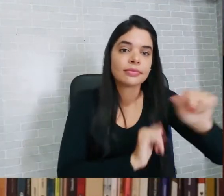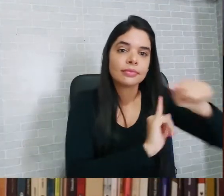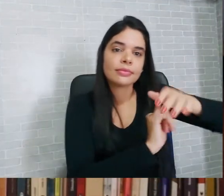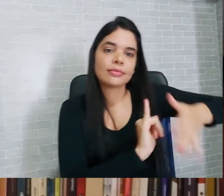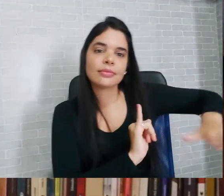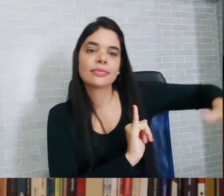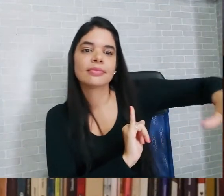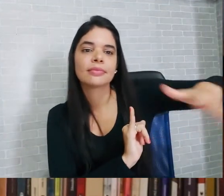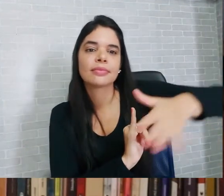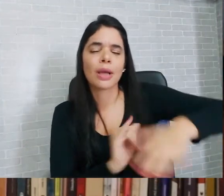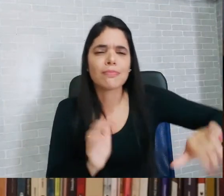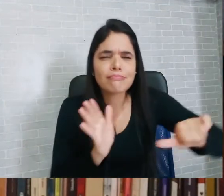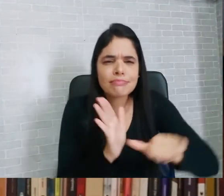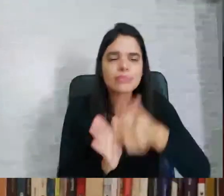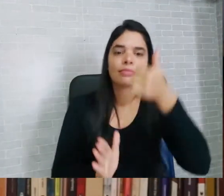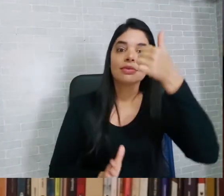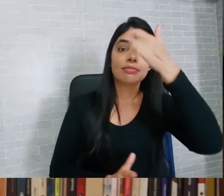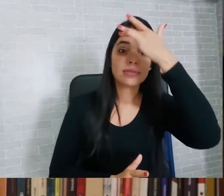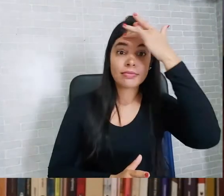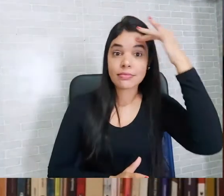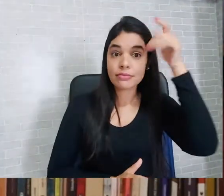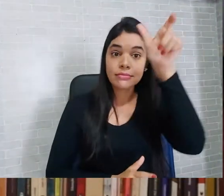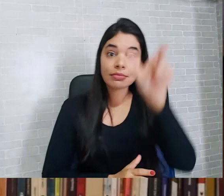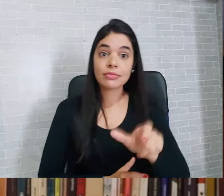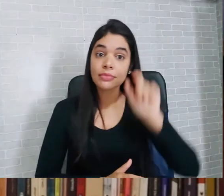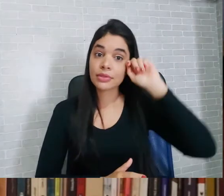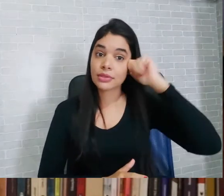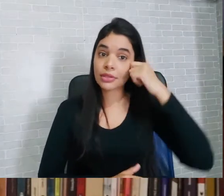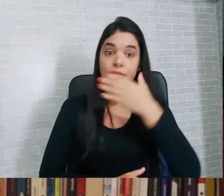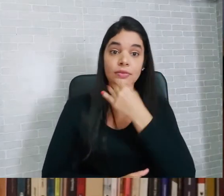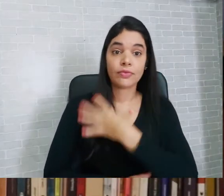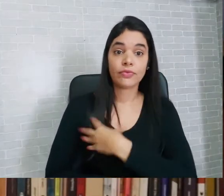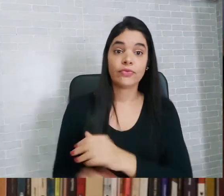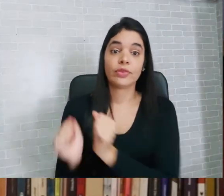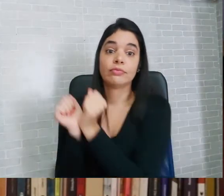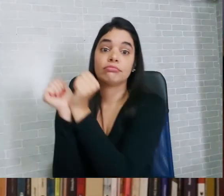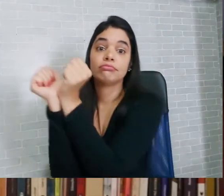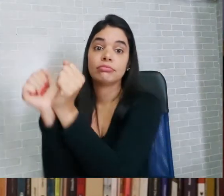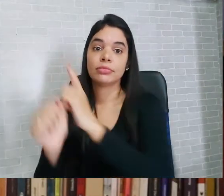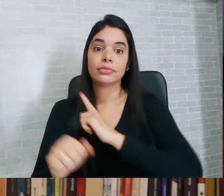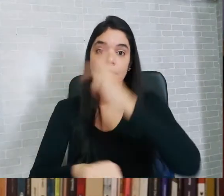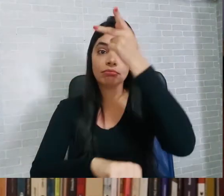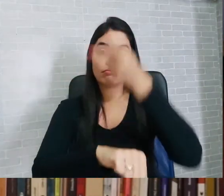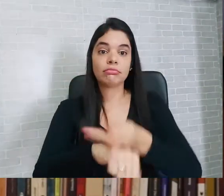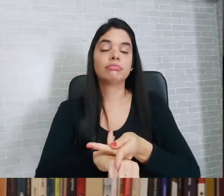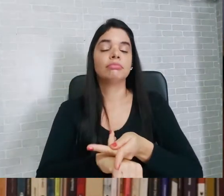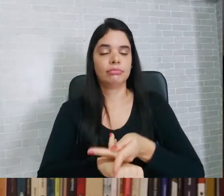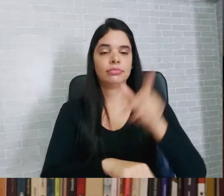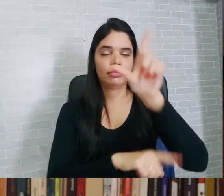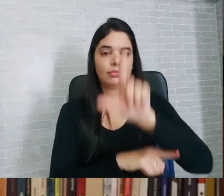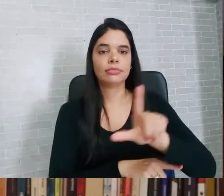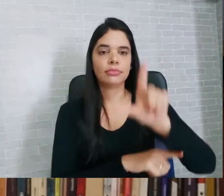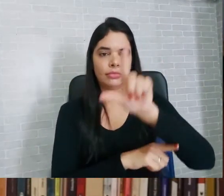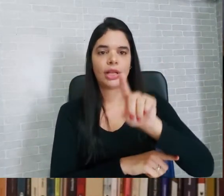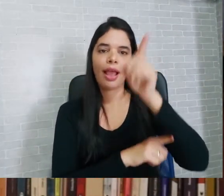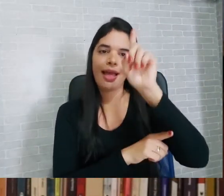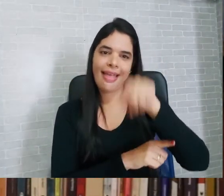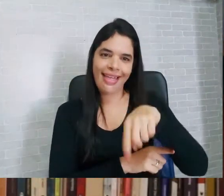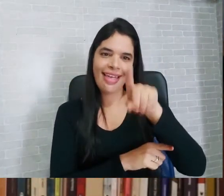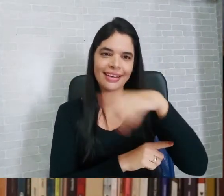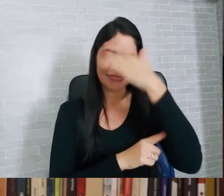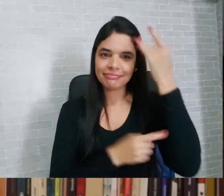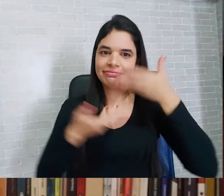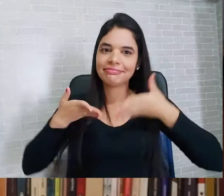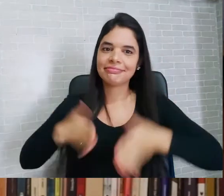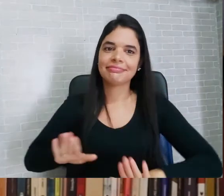que o primeiro negro filho de escravo a ter um prêmio literário na França, é um guianense. É